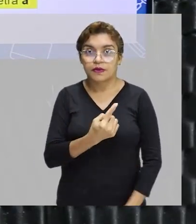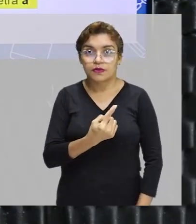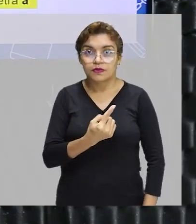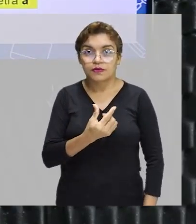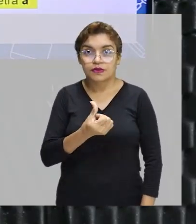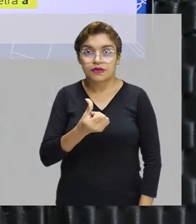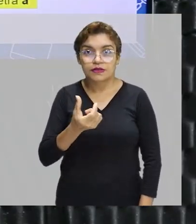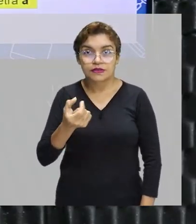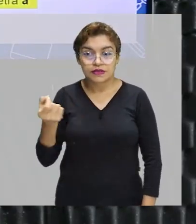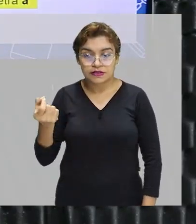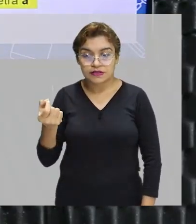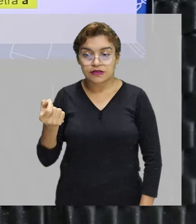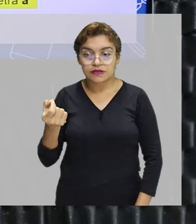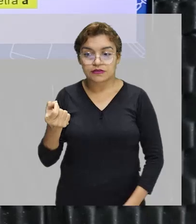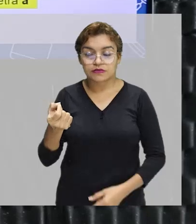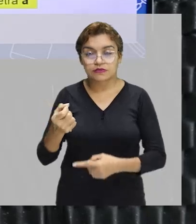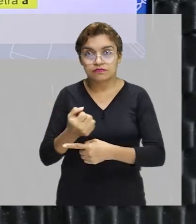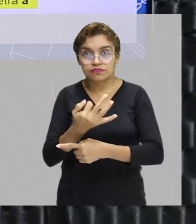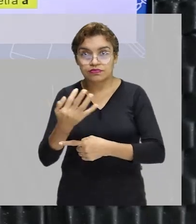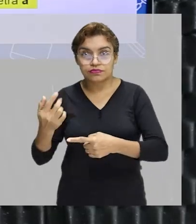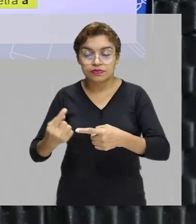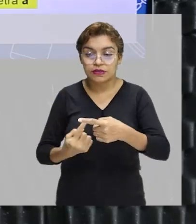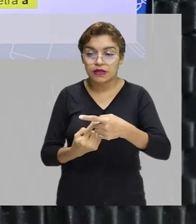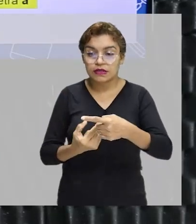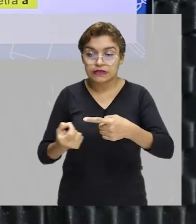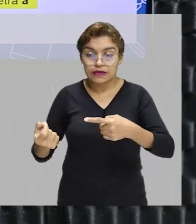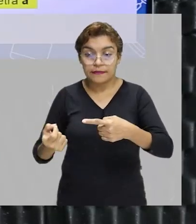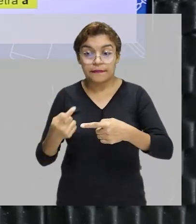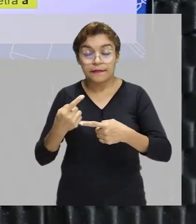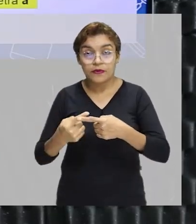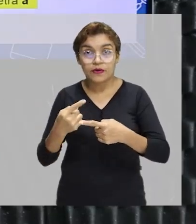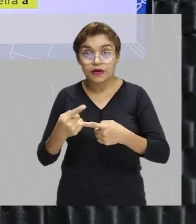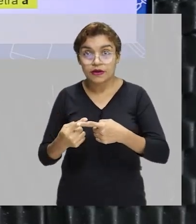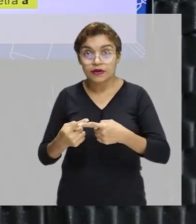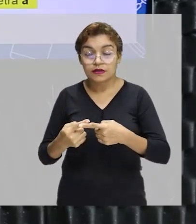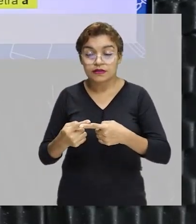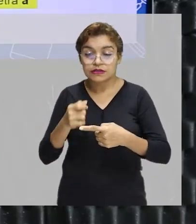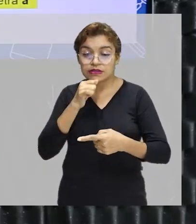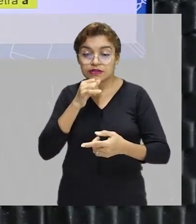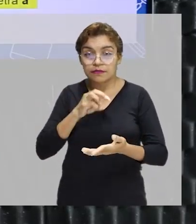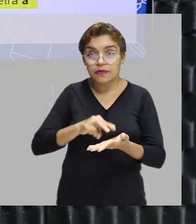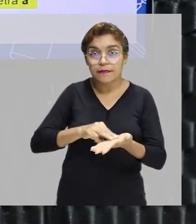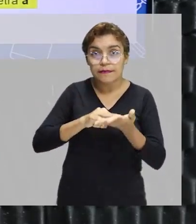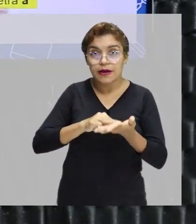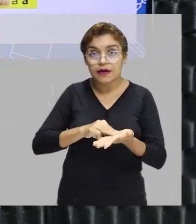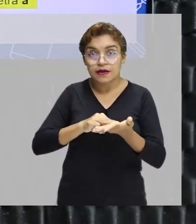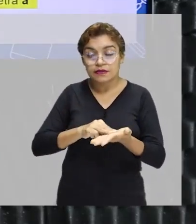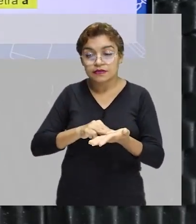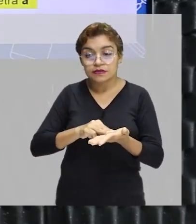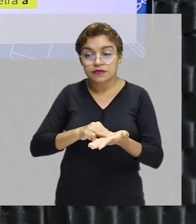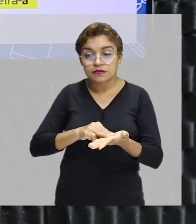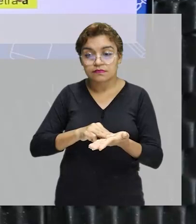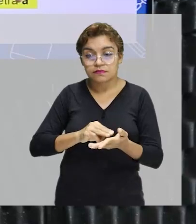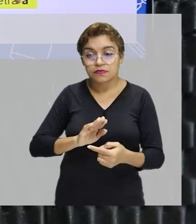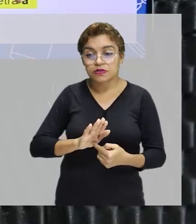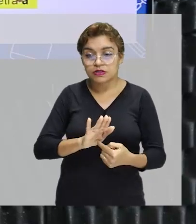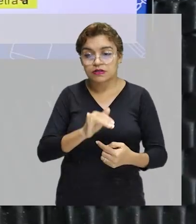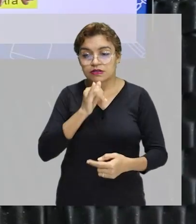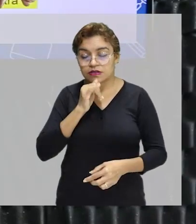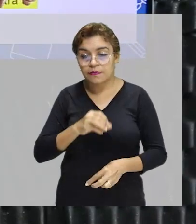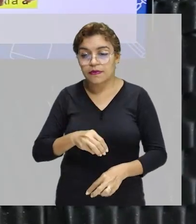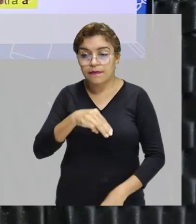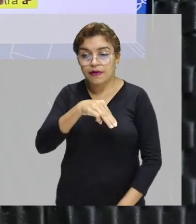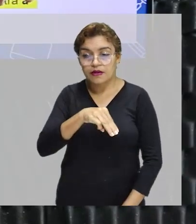1.600 sobre 100. Por quê? Porque nós isolamos a massa do soluto. 1.600 sobre 100, eu